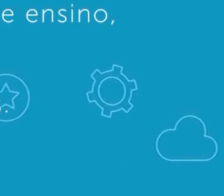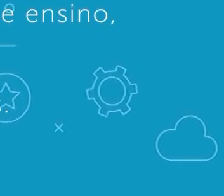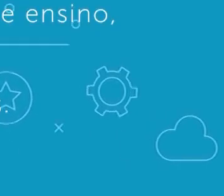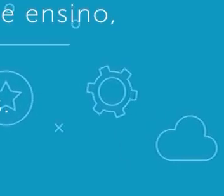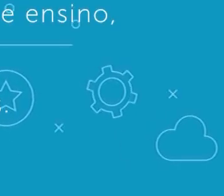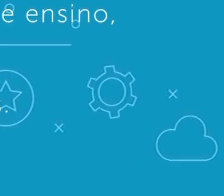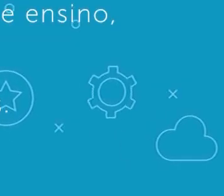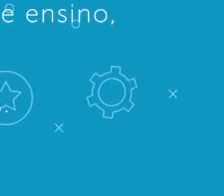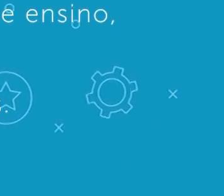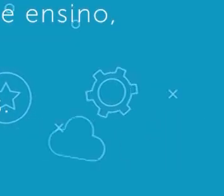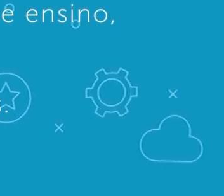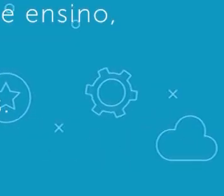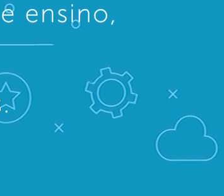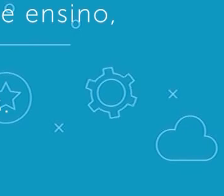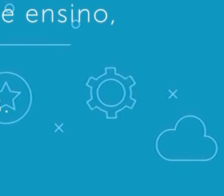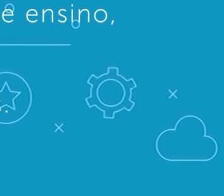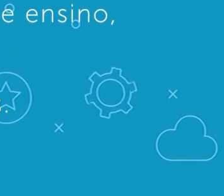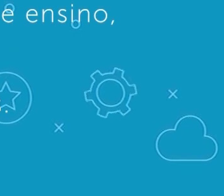tchau.